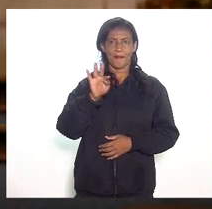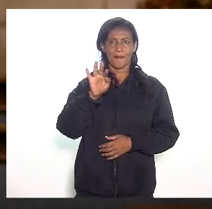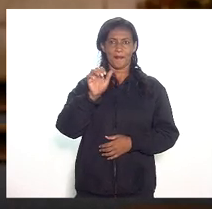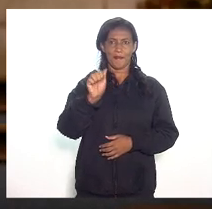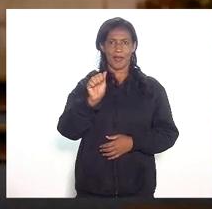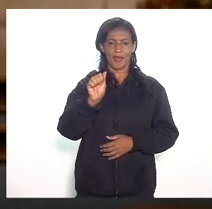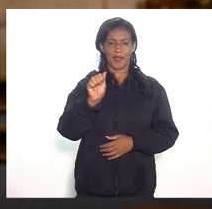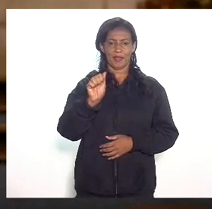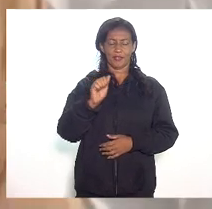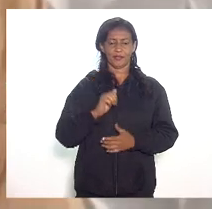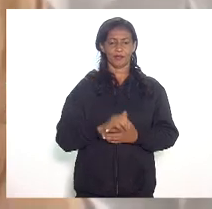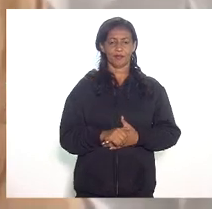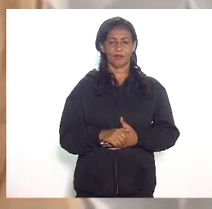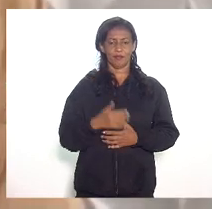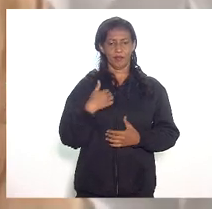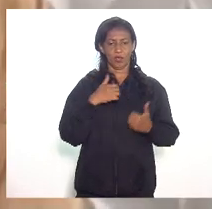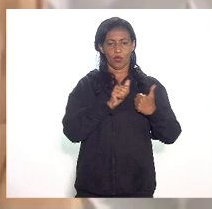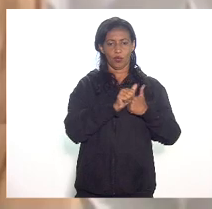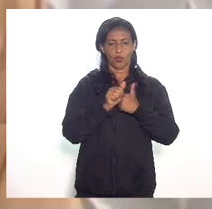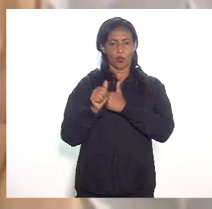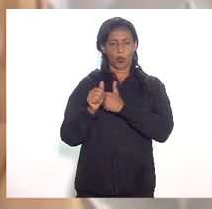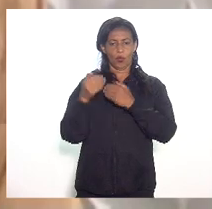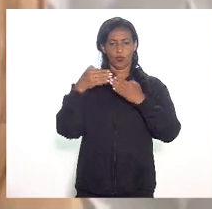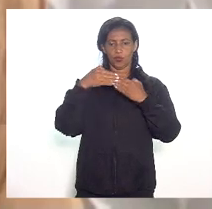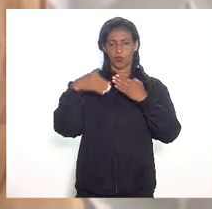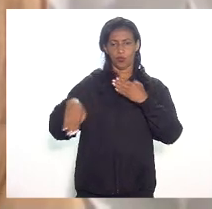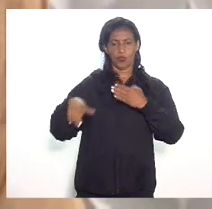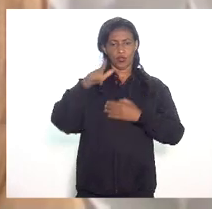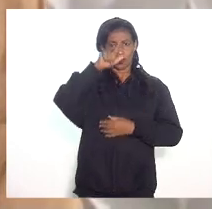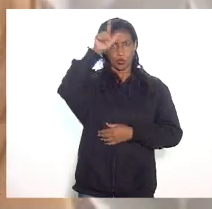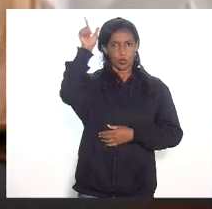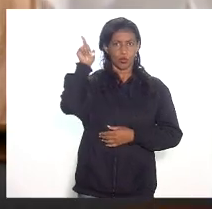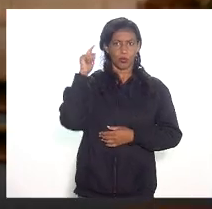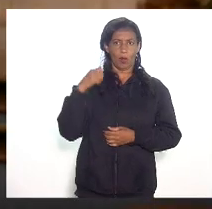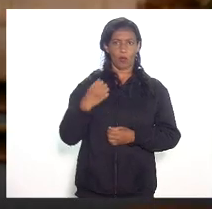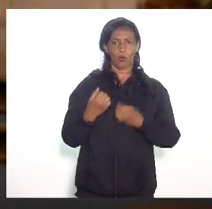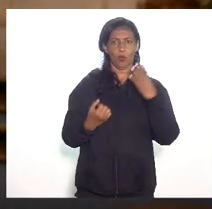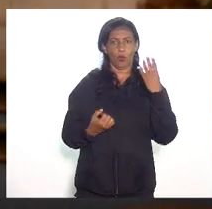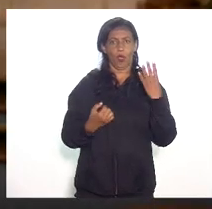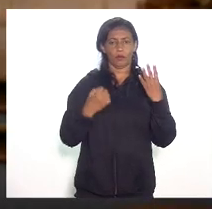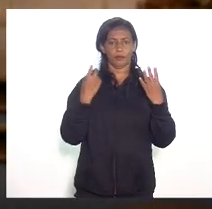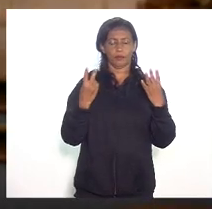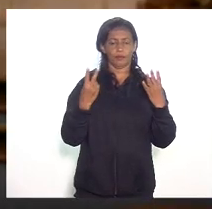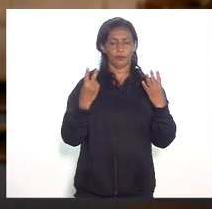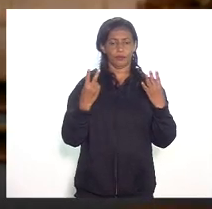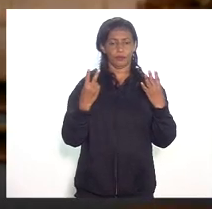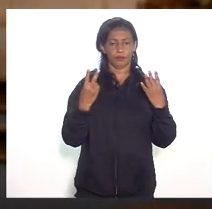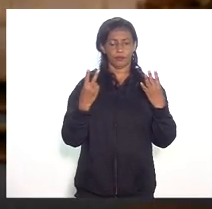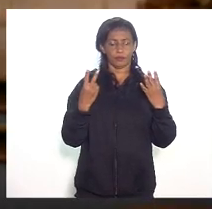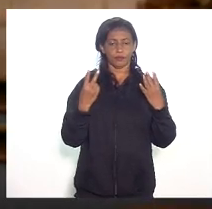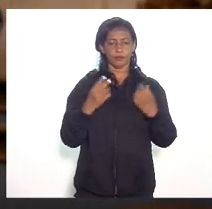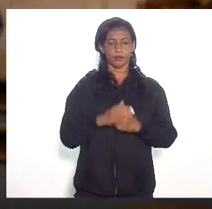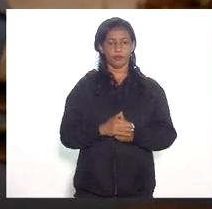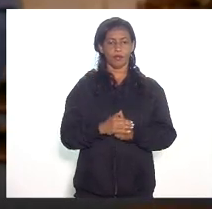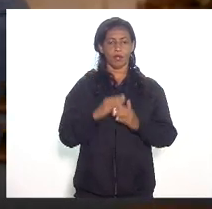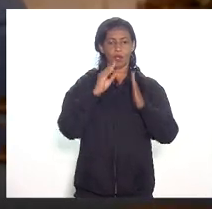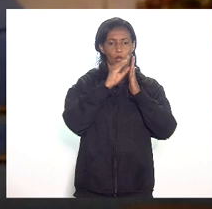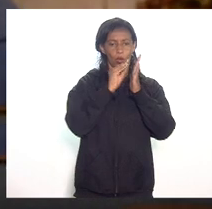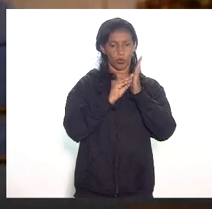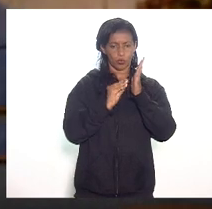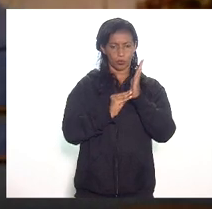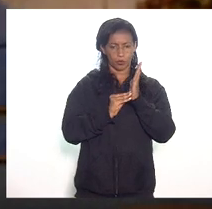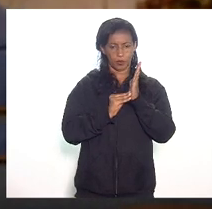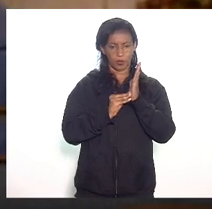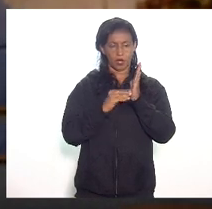Eu vou acompanhar o voto divergente do deputado Luiz Paulo. 4 a 2. Com os pareceres emitidos, eu